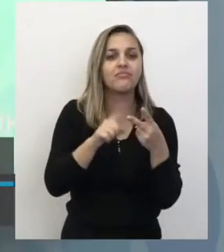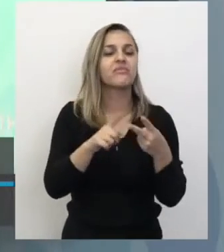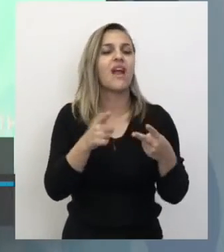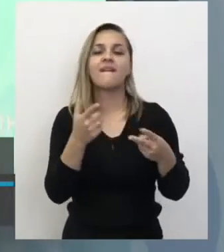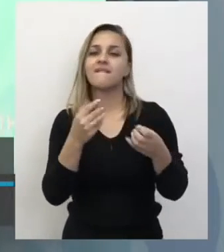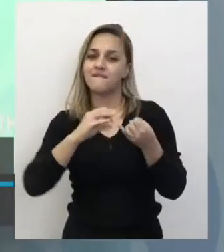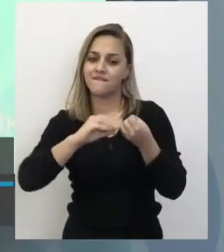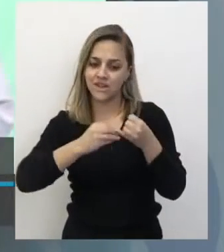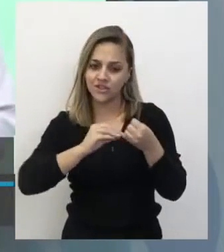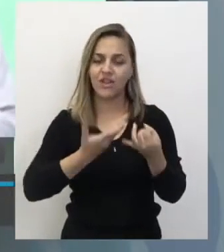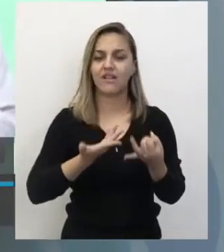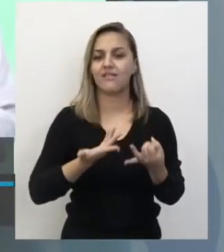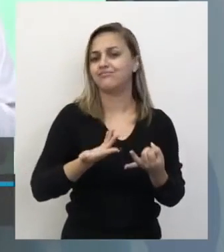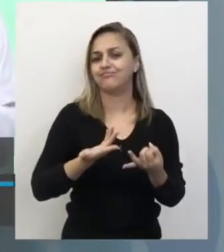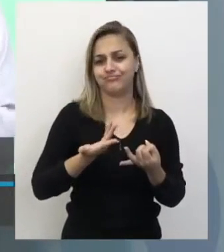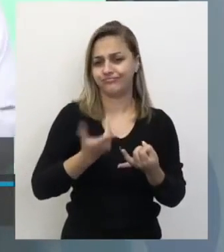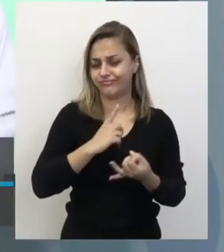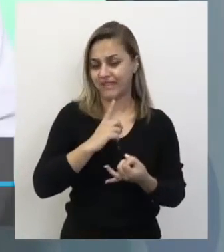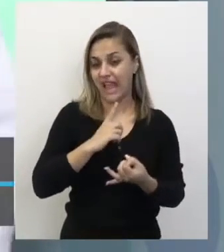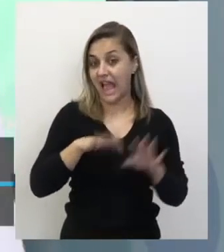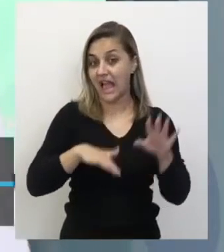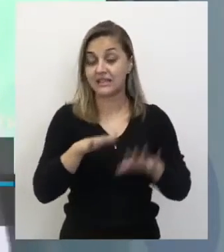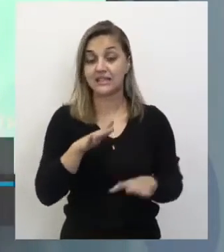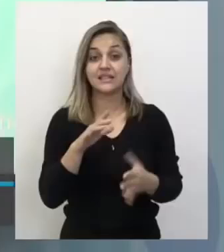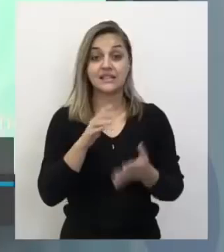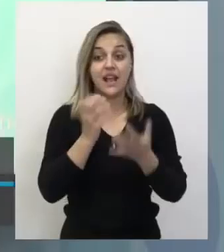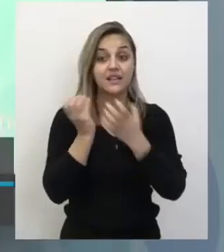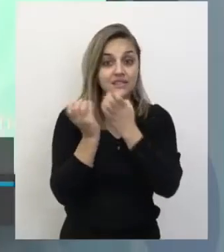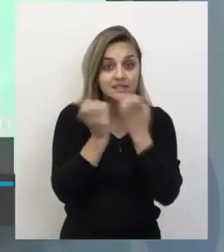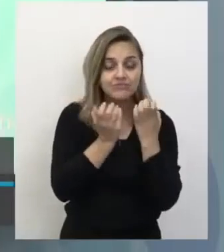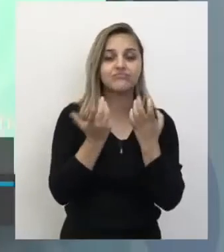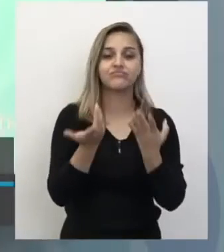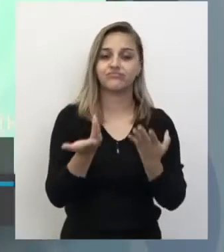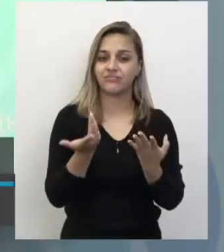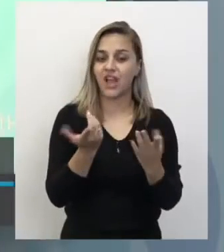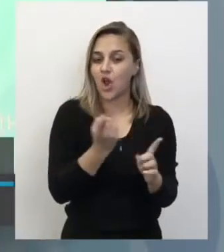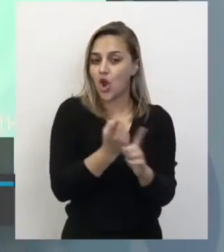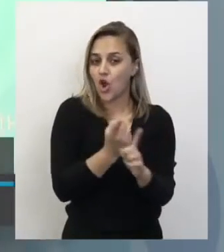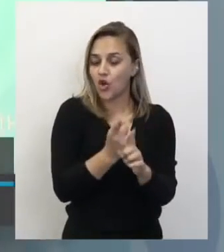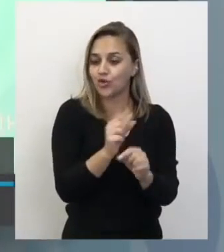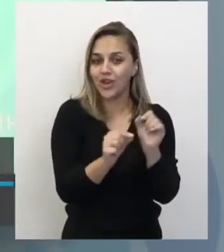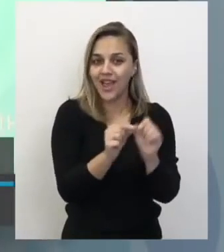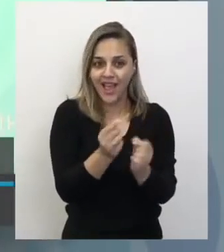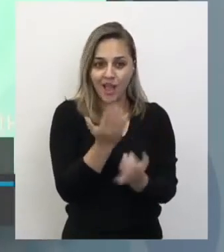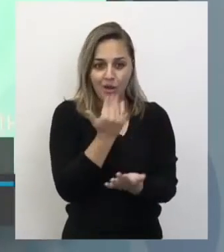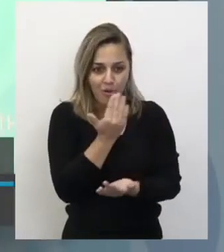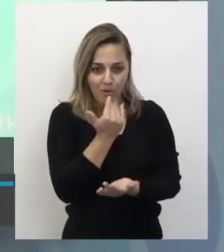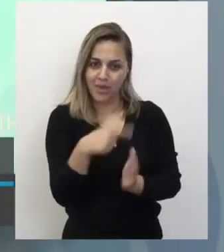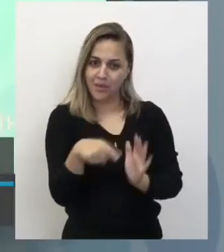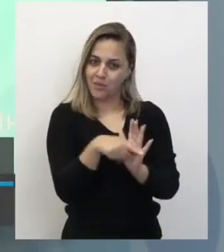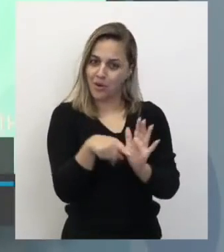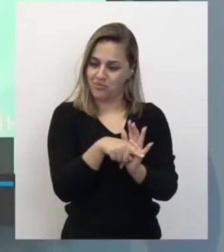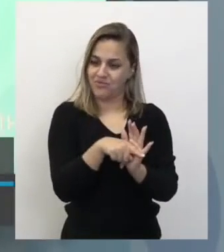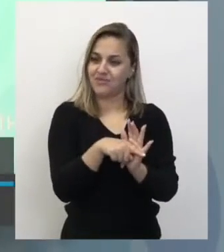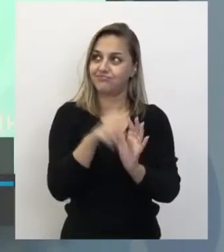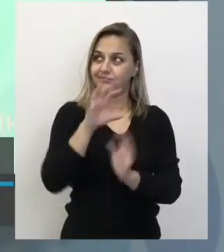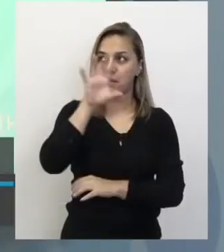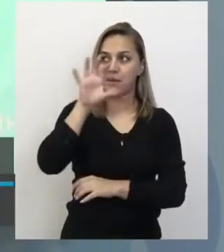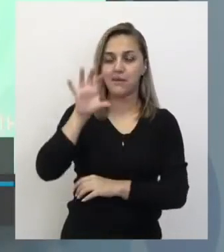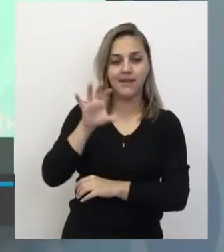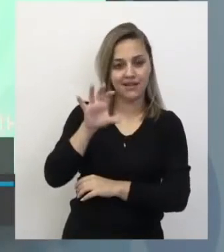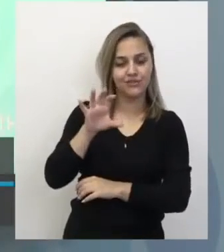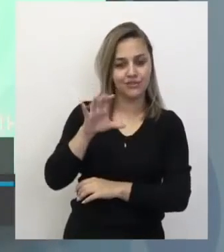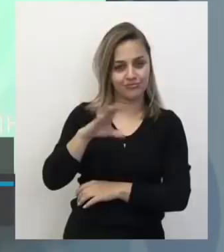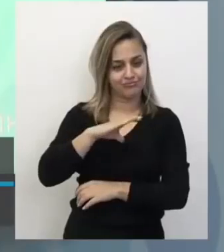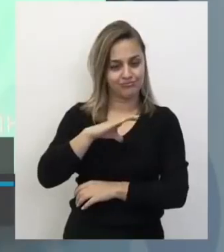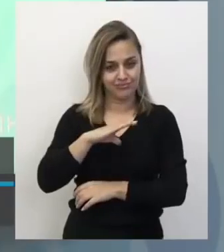o feijão, né, você encontrar o milho nos pratos típicos aí do interior, né.